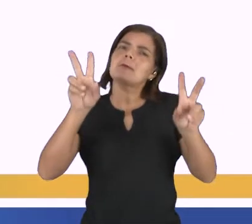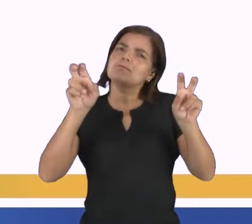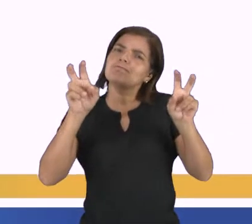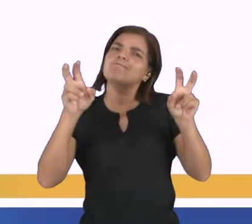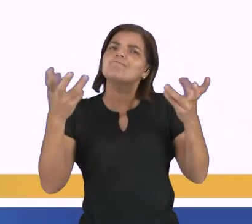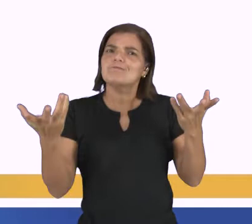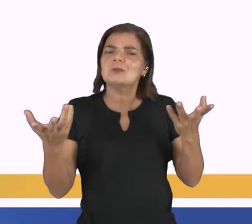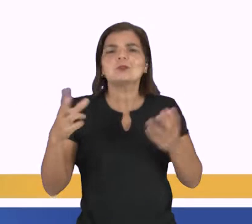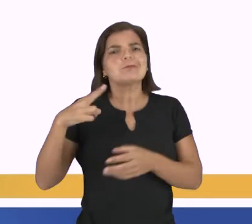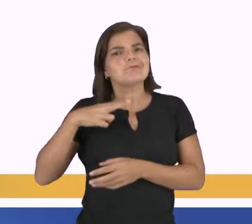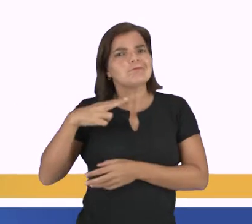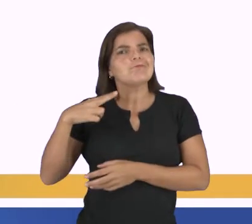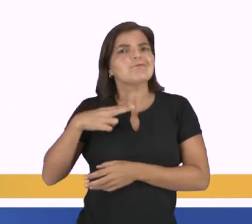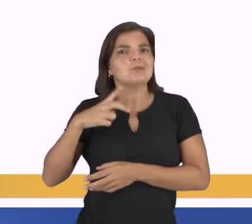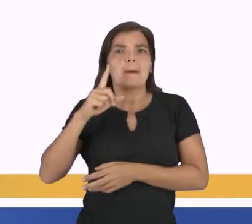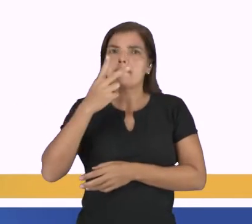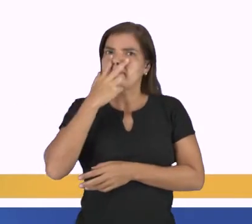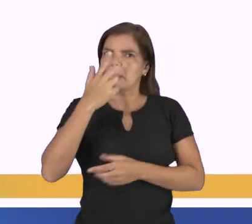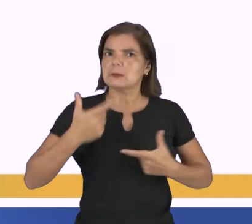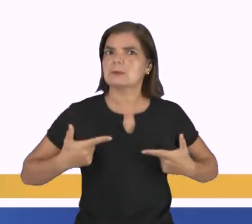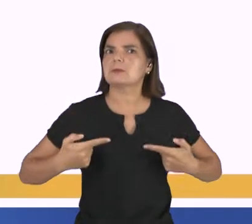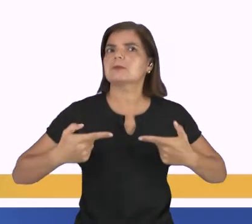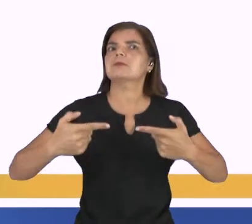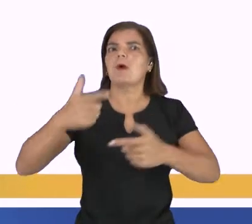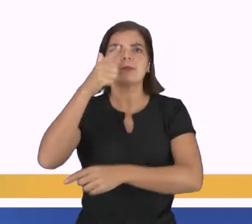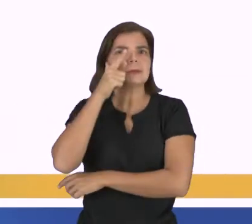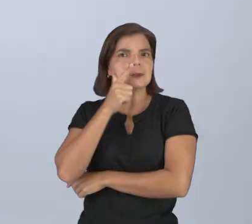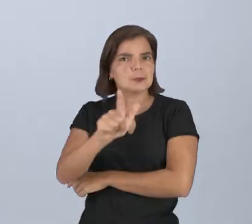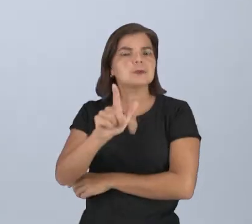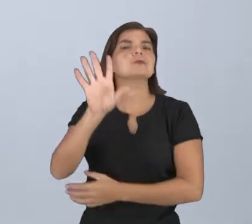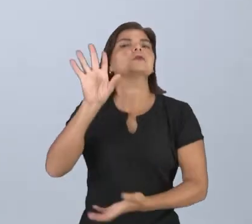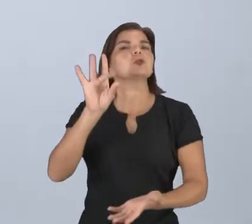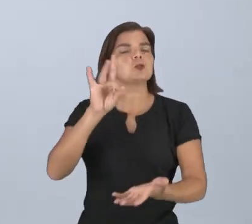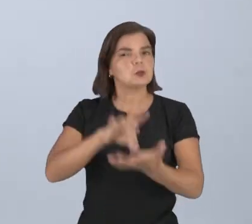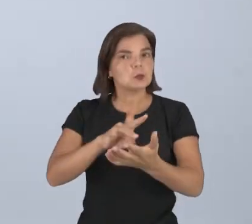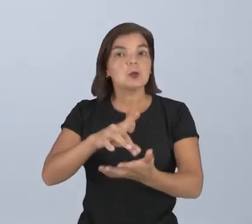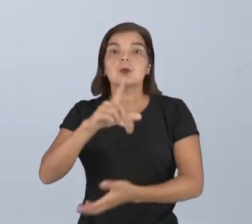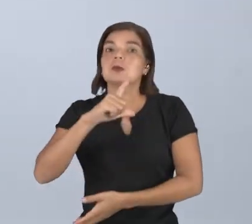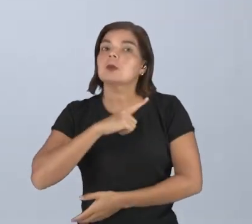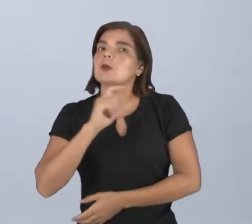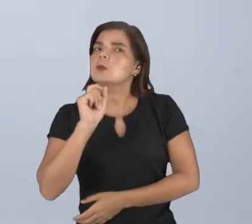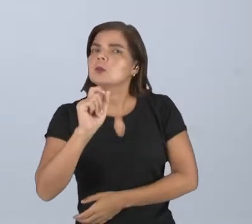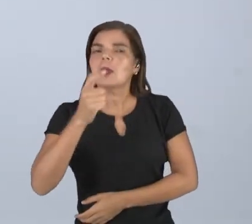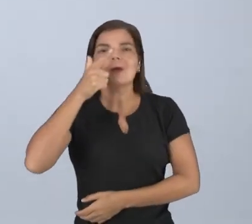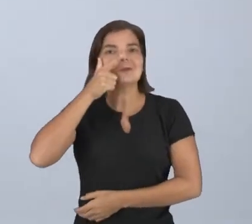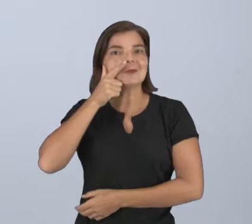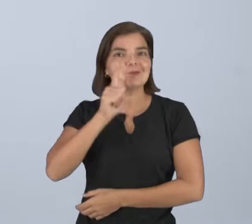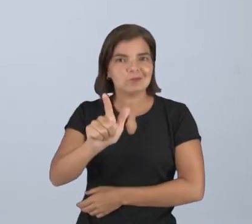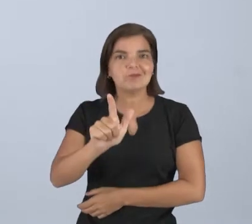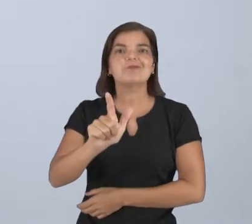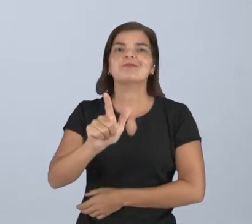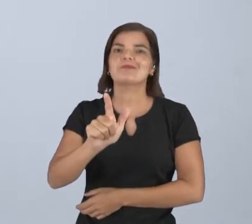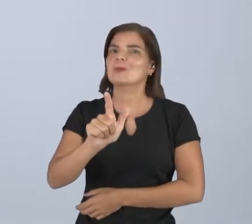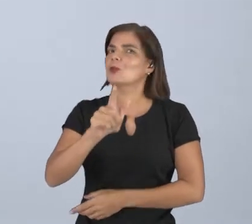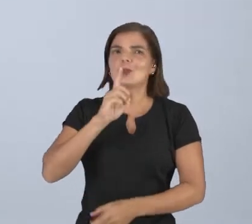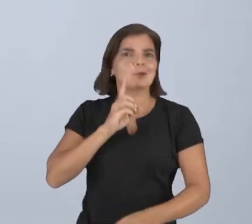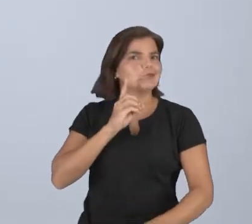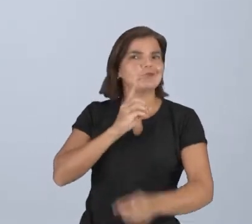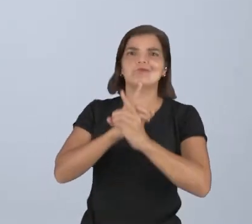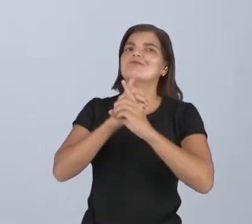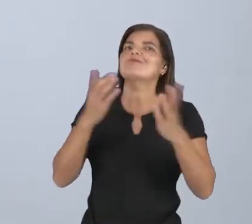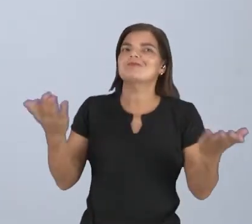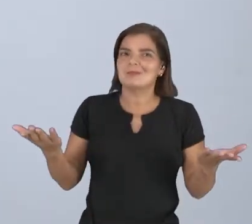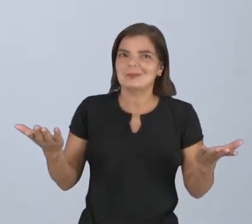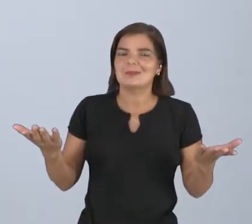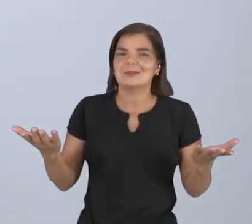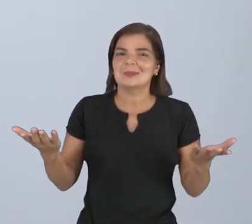muito particular. É uma guerra, uma conquista. De fato, nós tivemos aí, então, uma conquista, não um descobrimento.